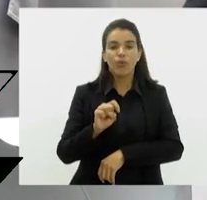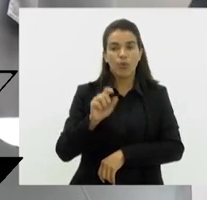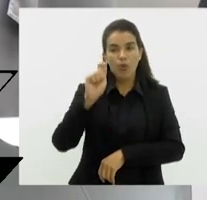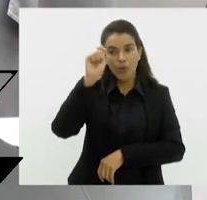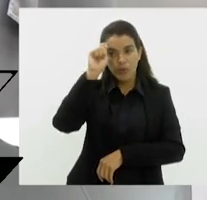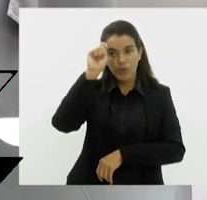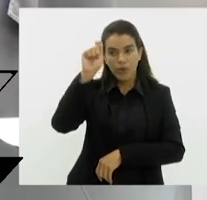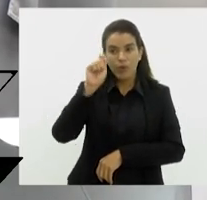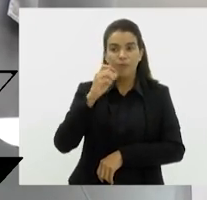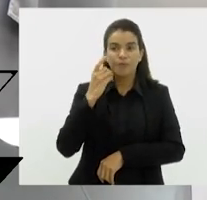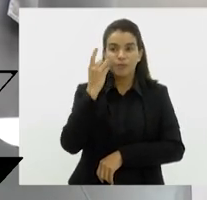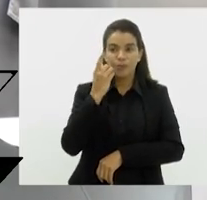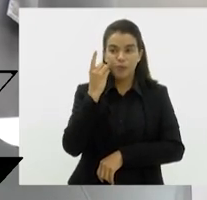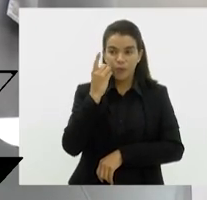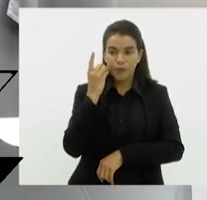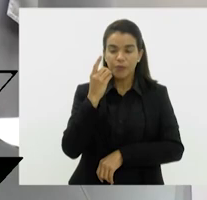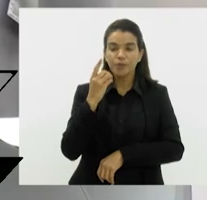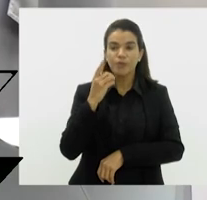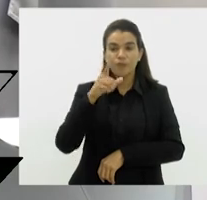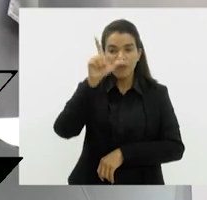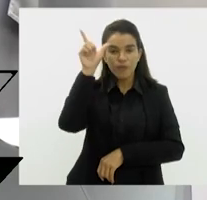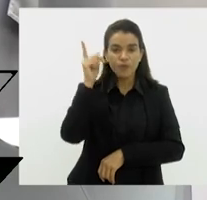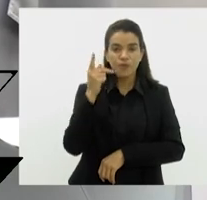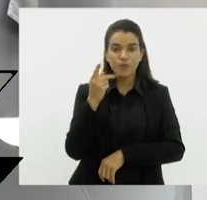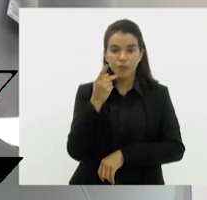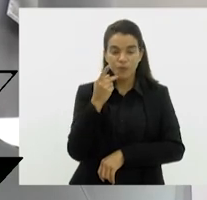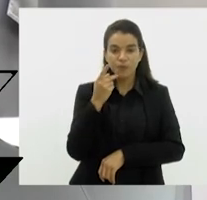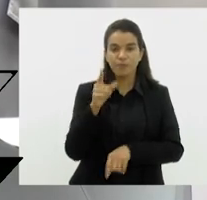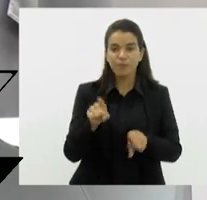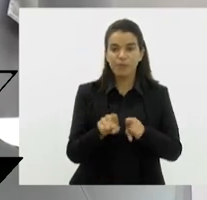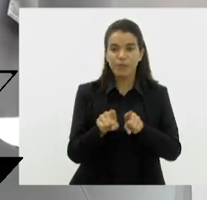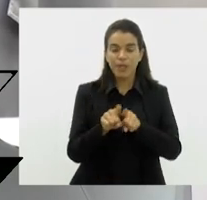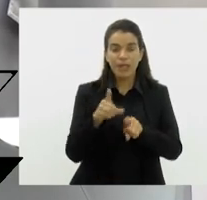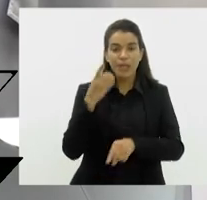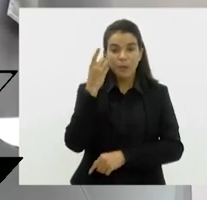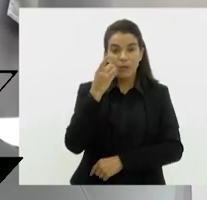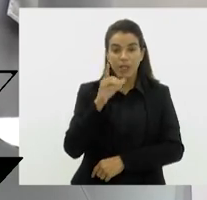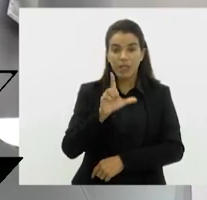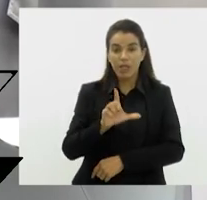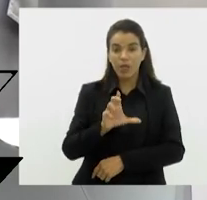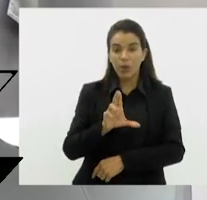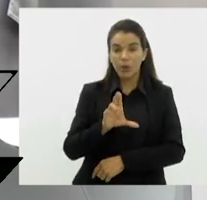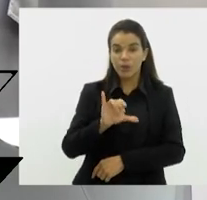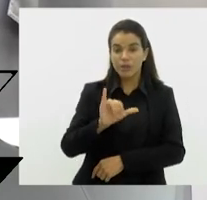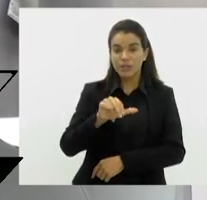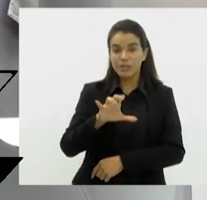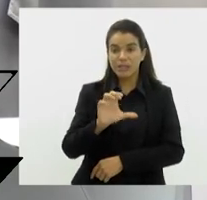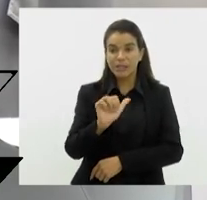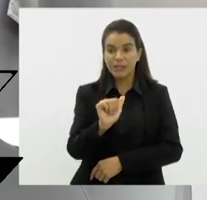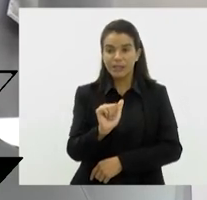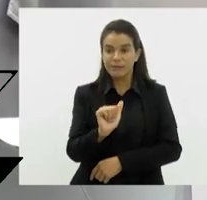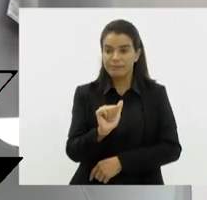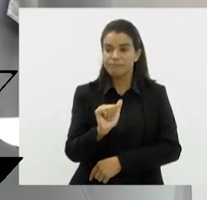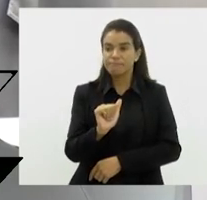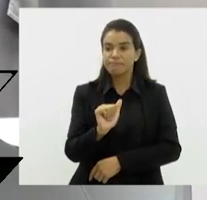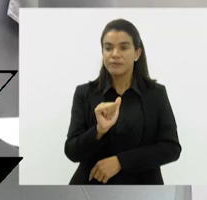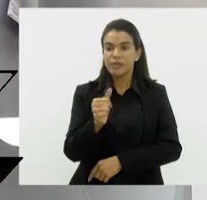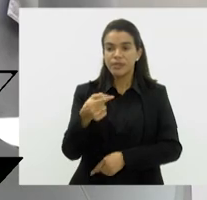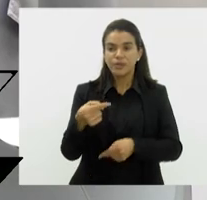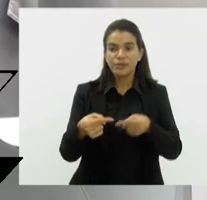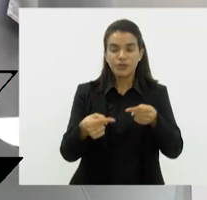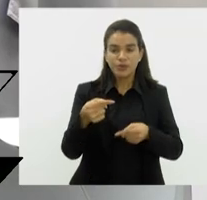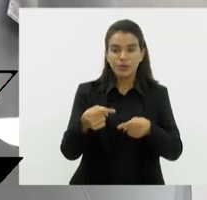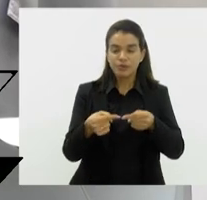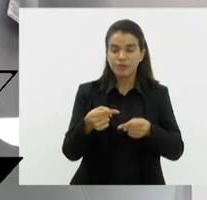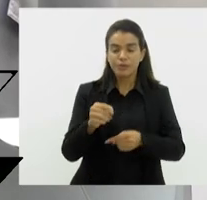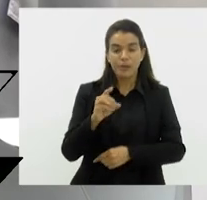eram são os deputados Luiz Paulo e a deputada Lucinha. Nesse sentido, coloco em discussão a questão de